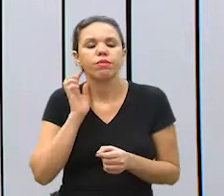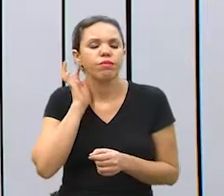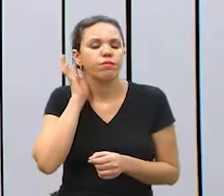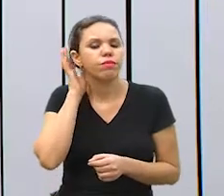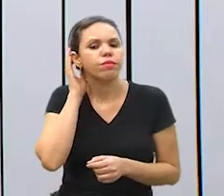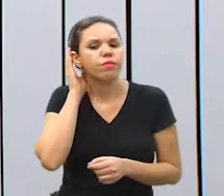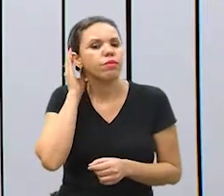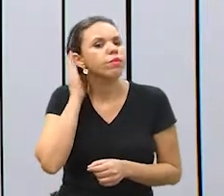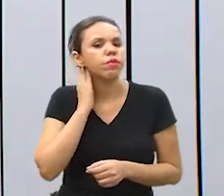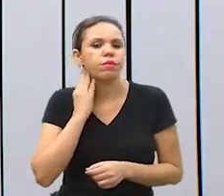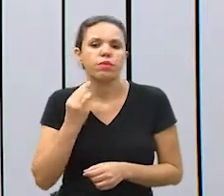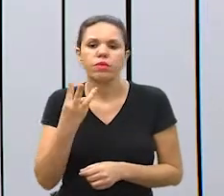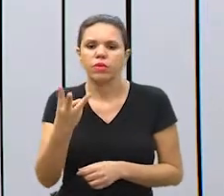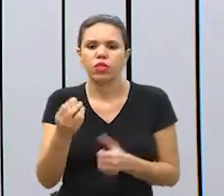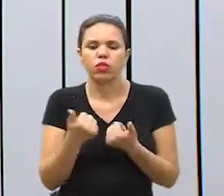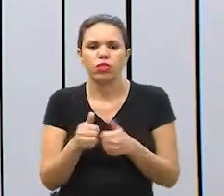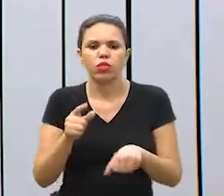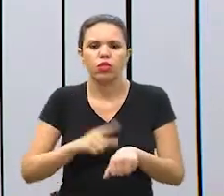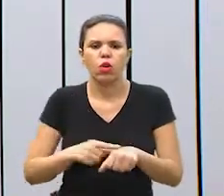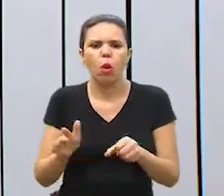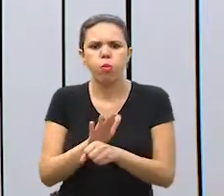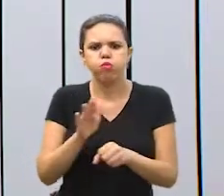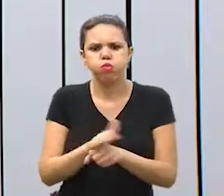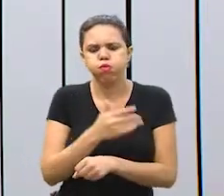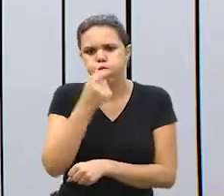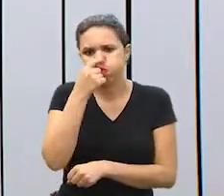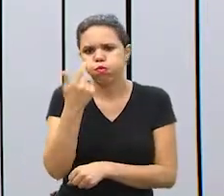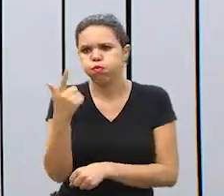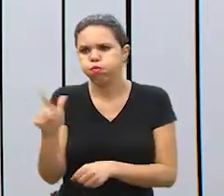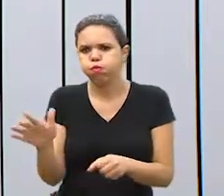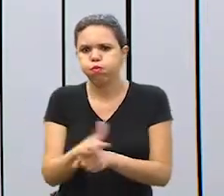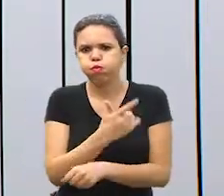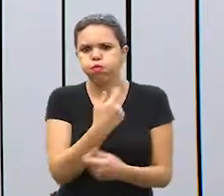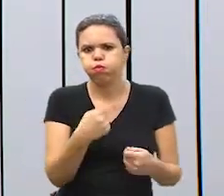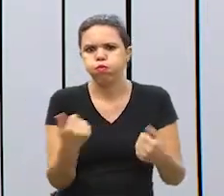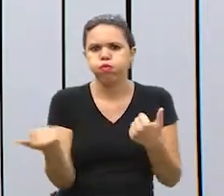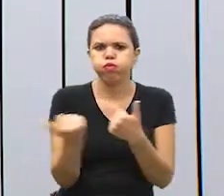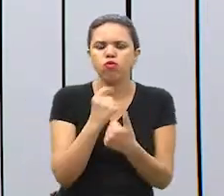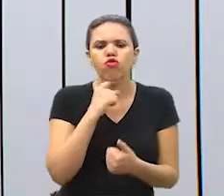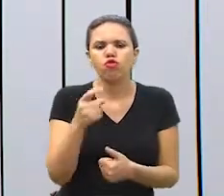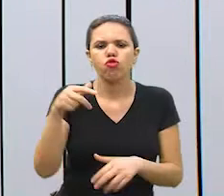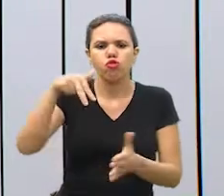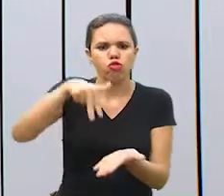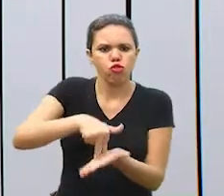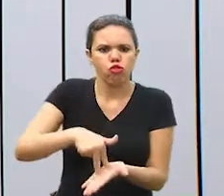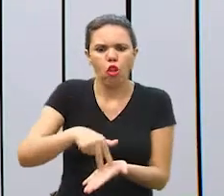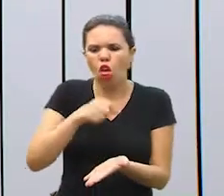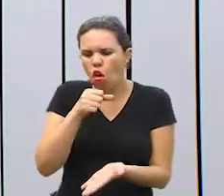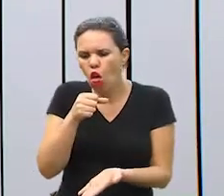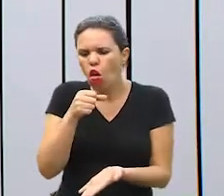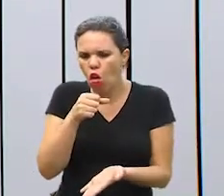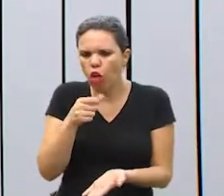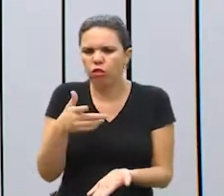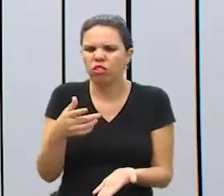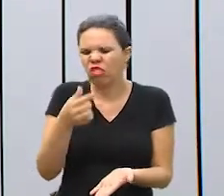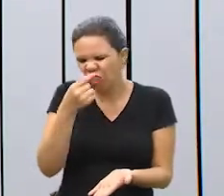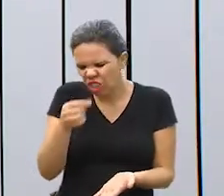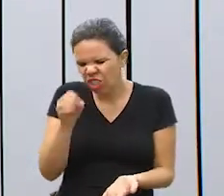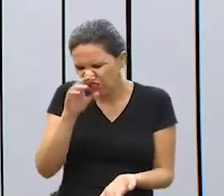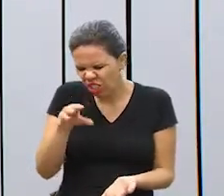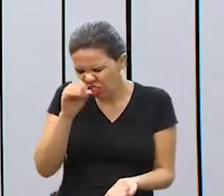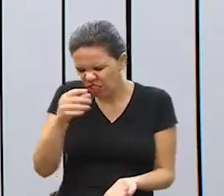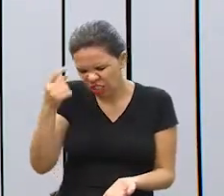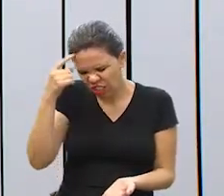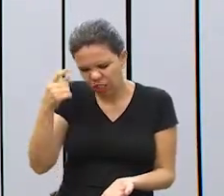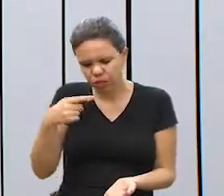fazer? Sai 3 ônibus nos horários de pico, a hora que um lotou, que não precisa ir ninguém em pé, tossindo, espirrando na